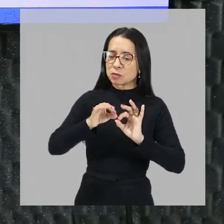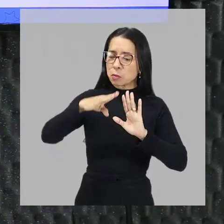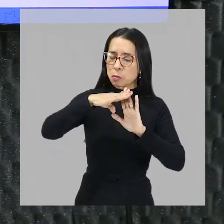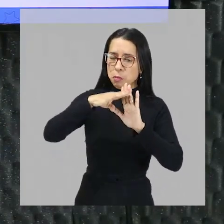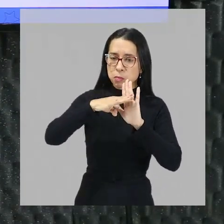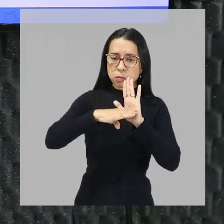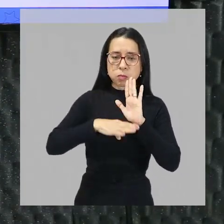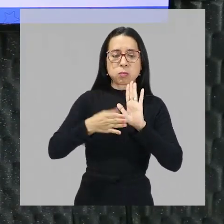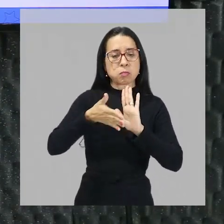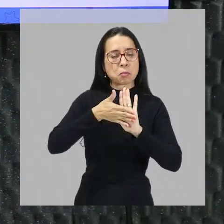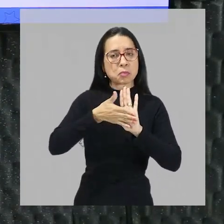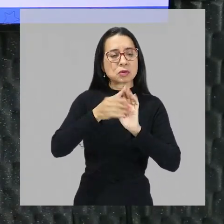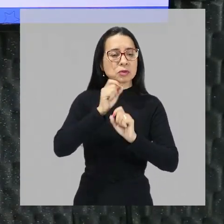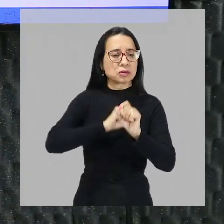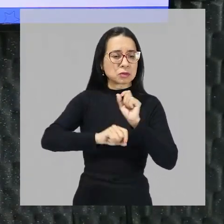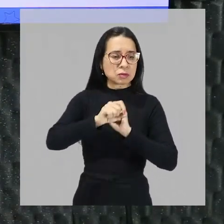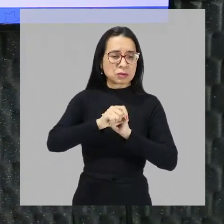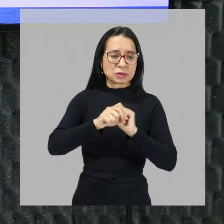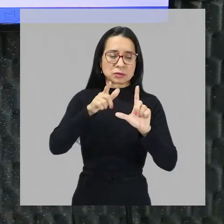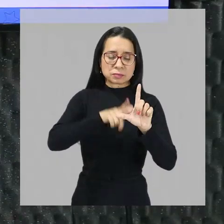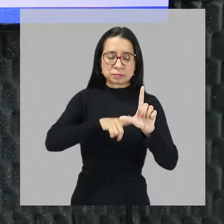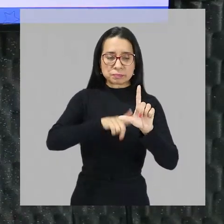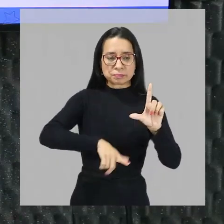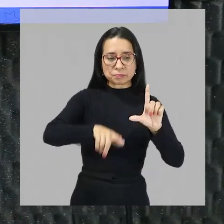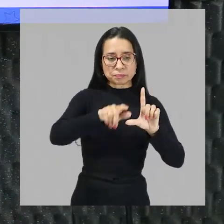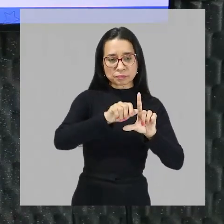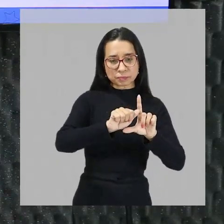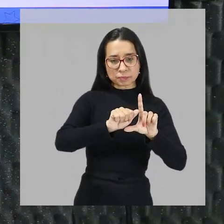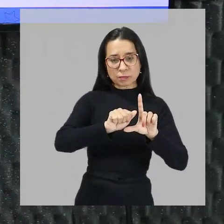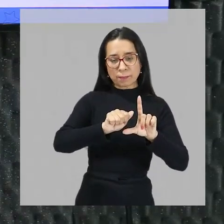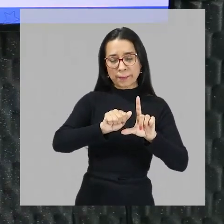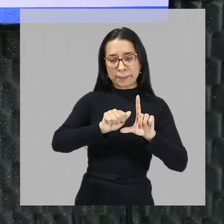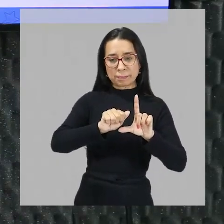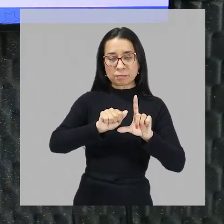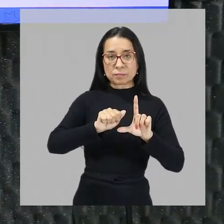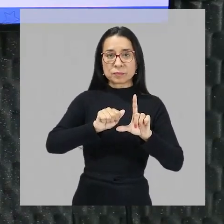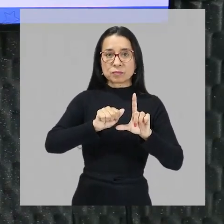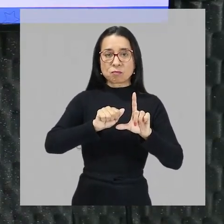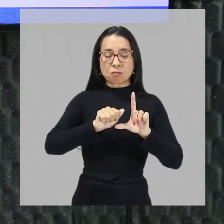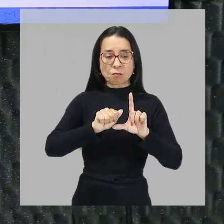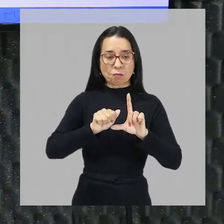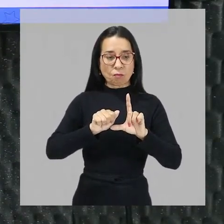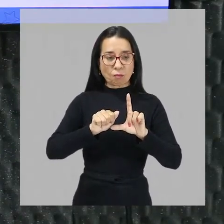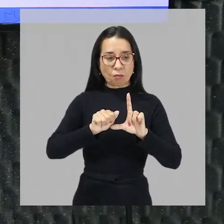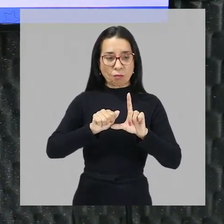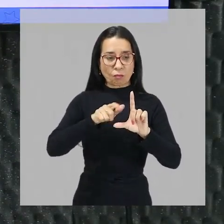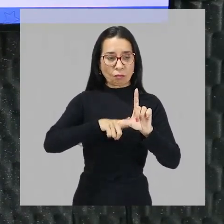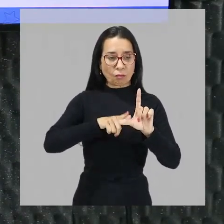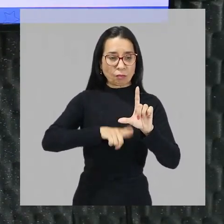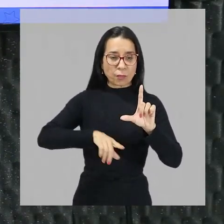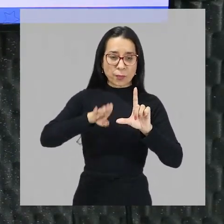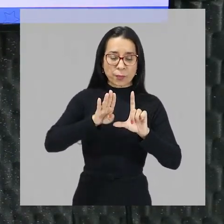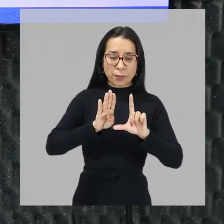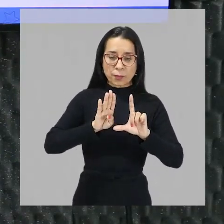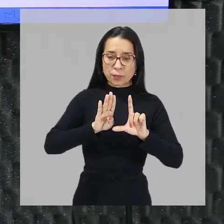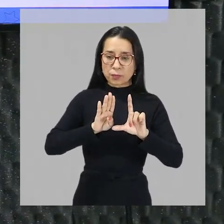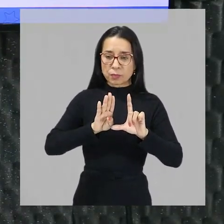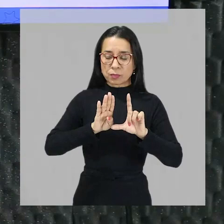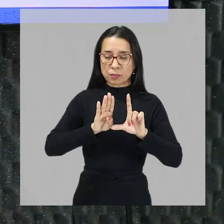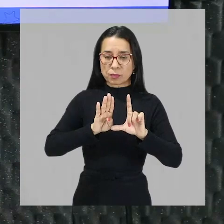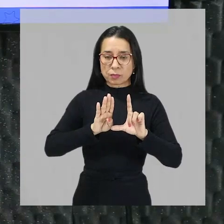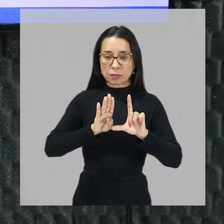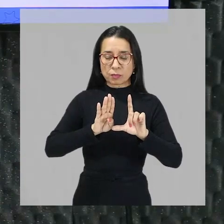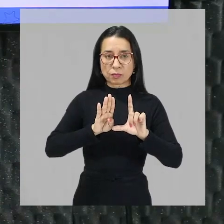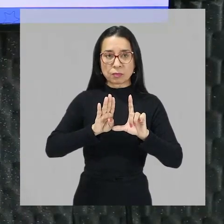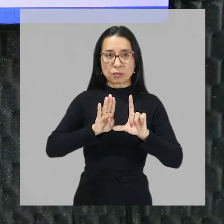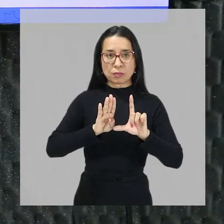isso. Democratização do crédito habitacional? Pelo contrário, né? Ele fala, inclusive, do quê? Da falta de programa